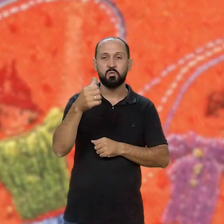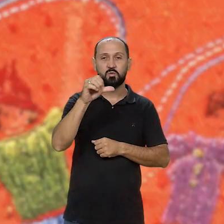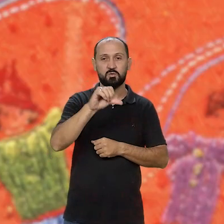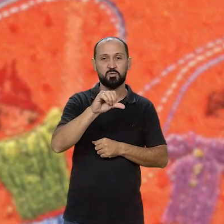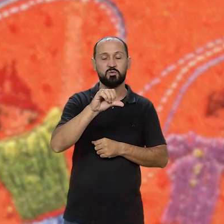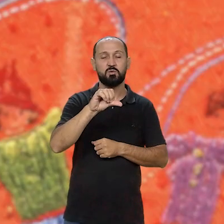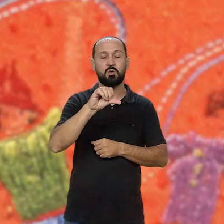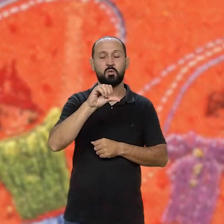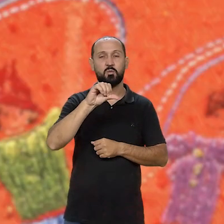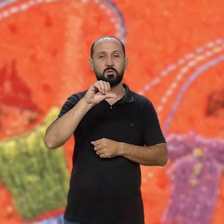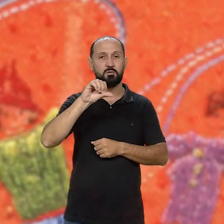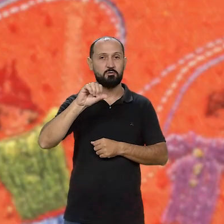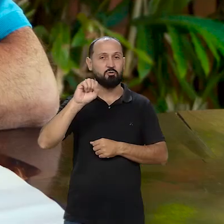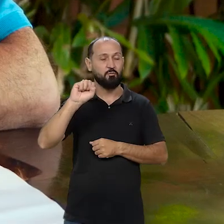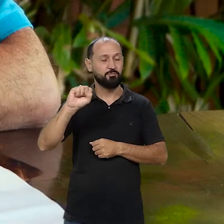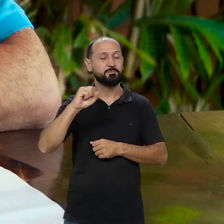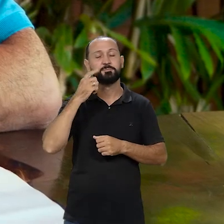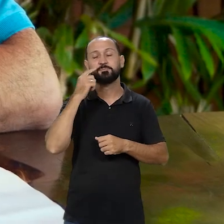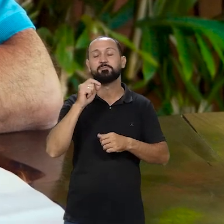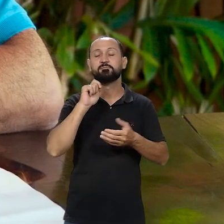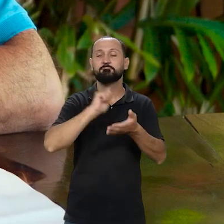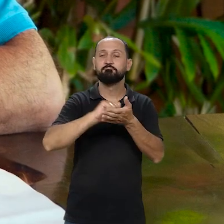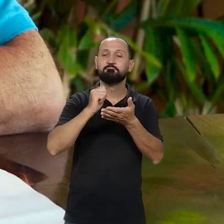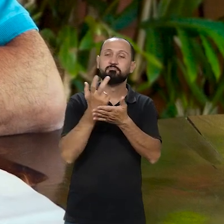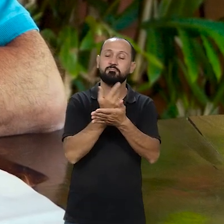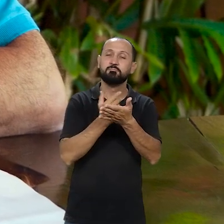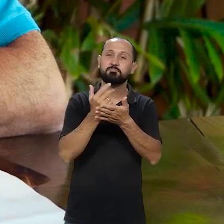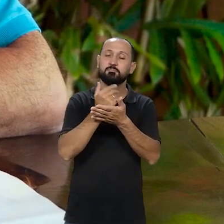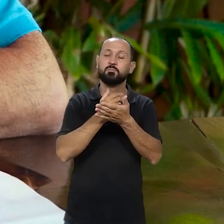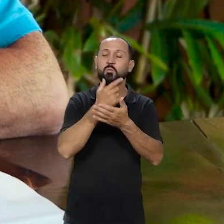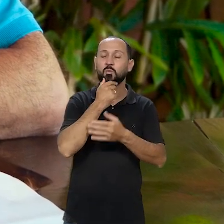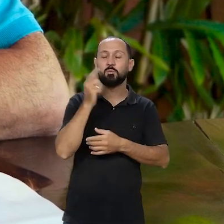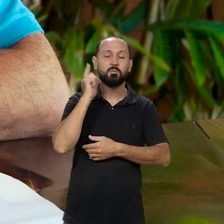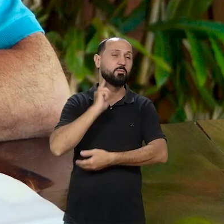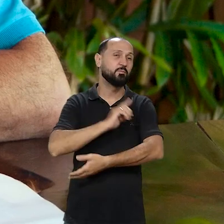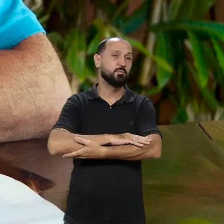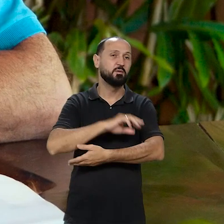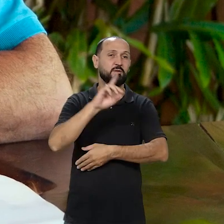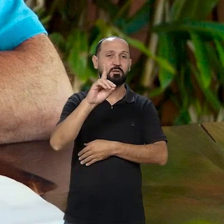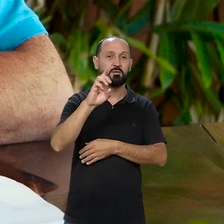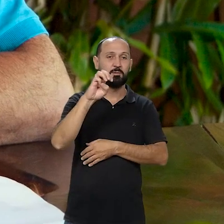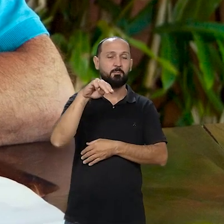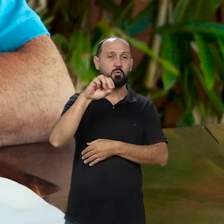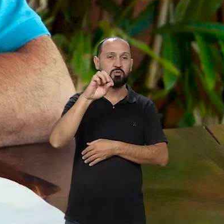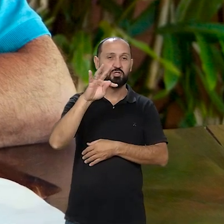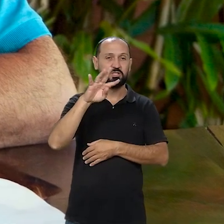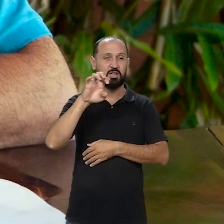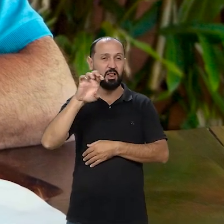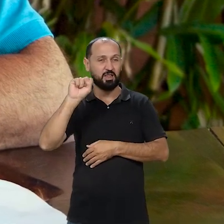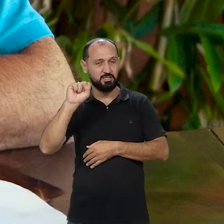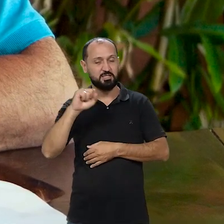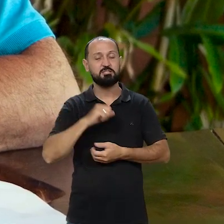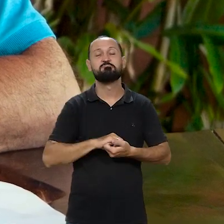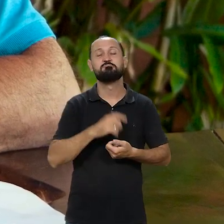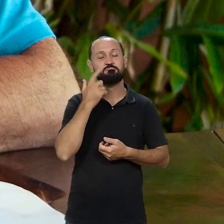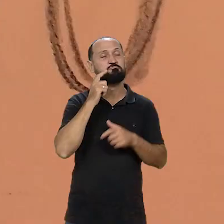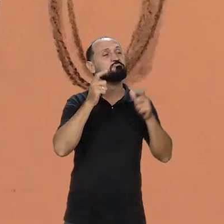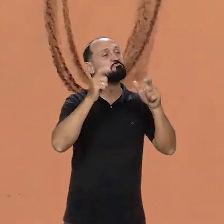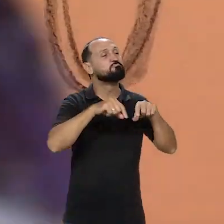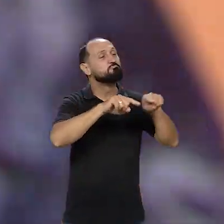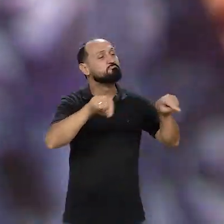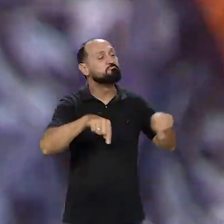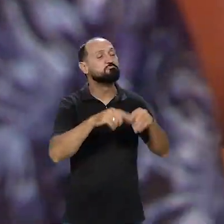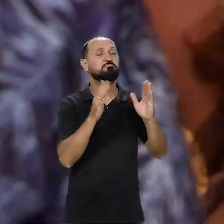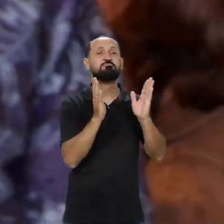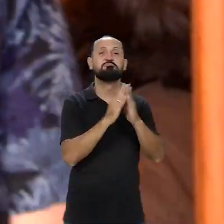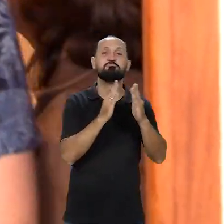de 1999. A obra é baseada nos desenhos do ilustrador mineiro Demóstenes Vargas.